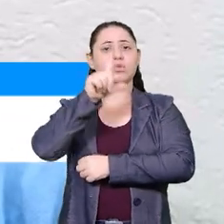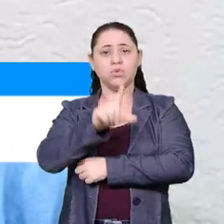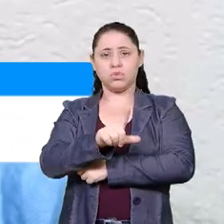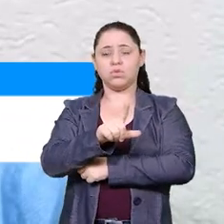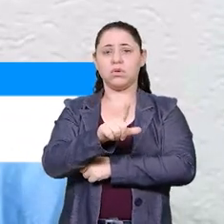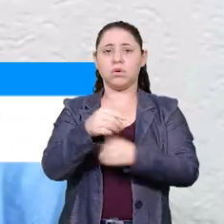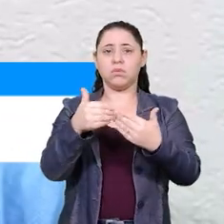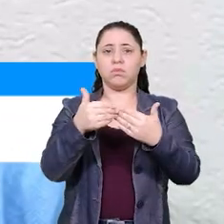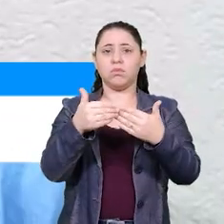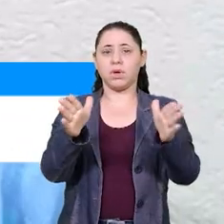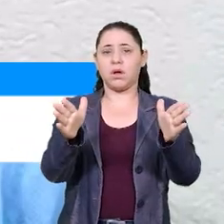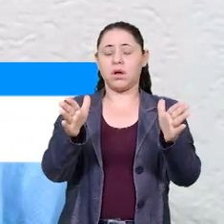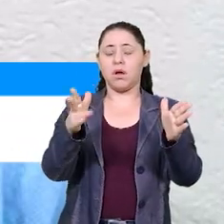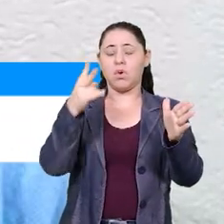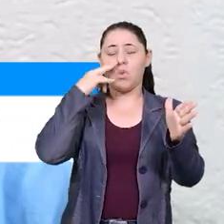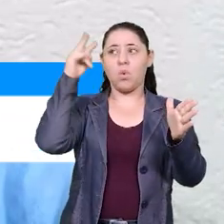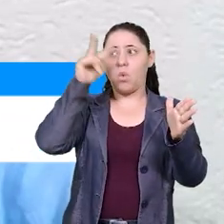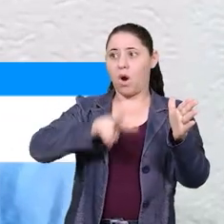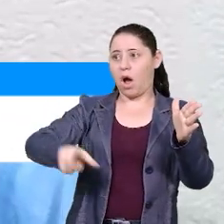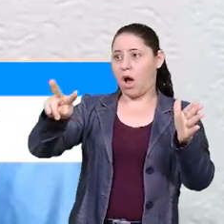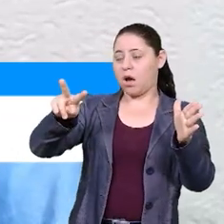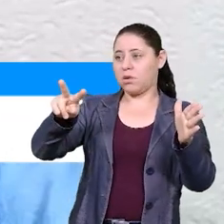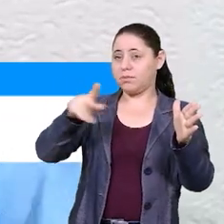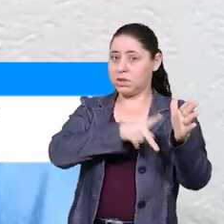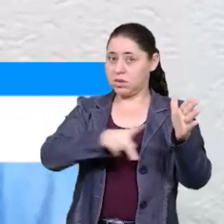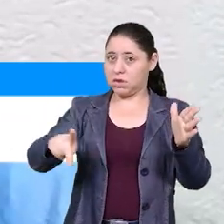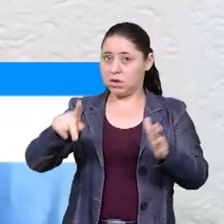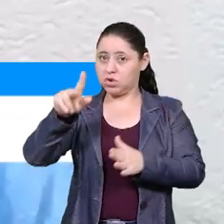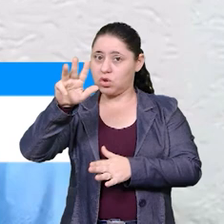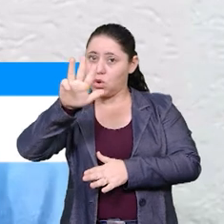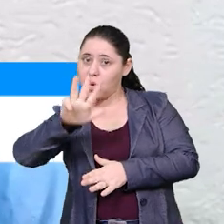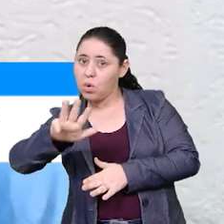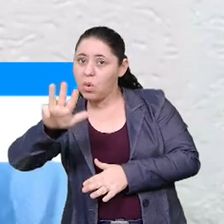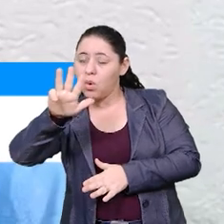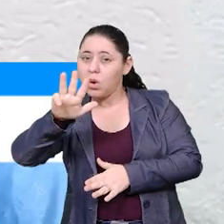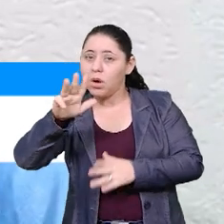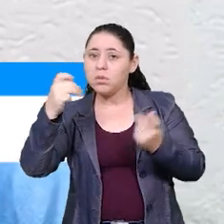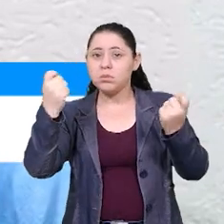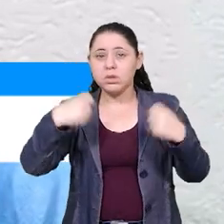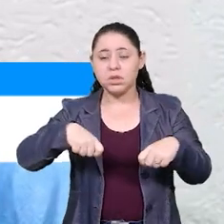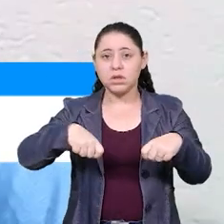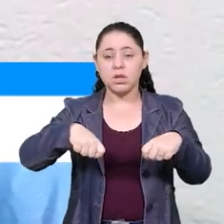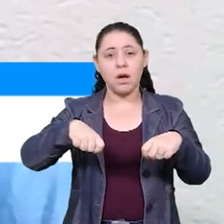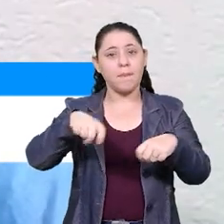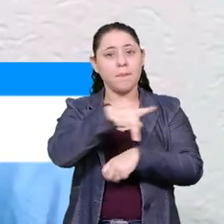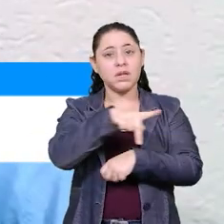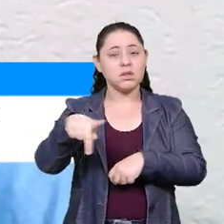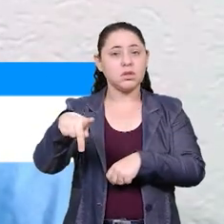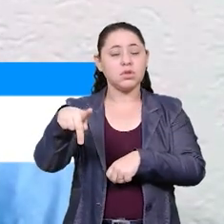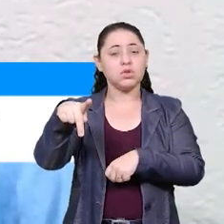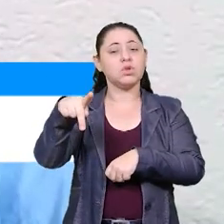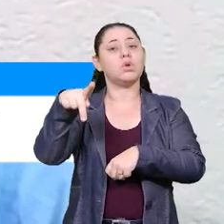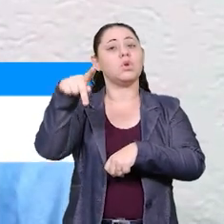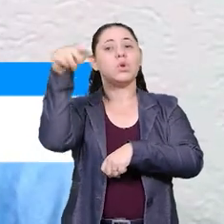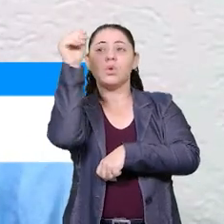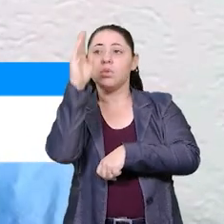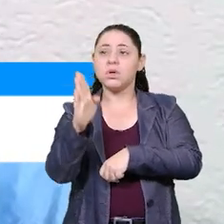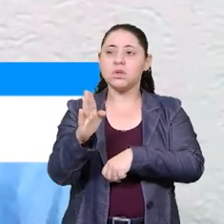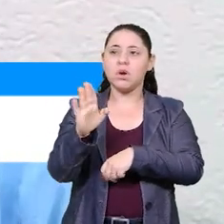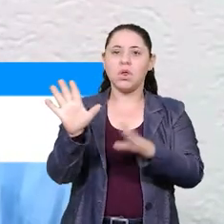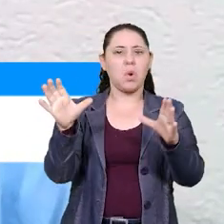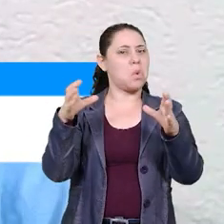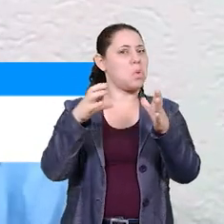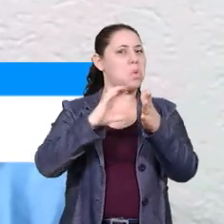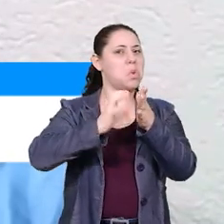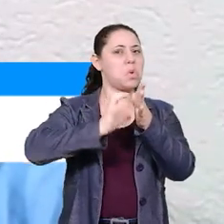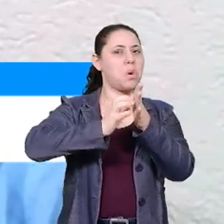que luta é se consegue abrir pelo menos a hora do presidente Lula que que ele